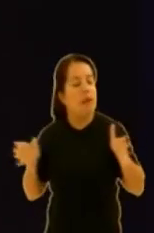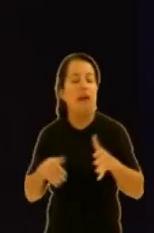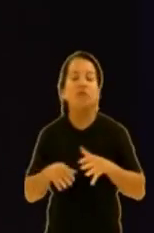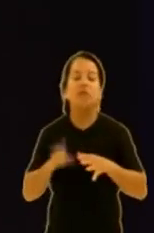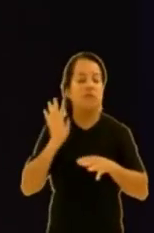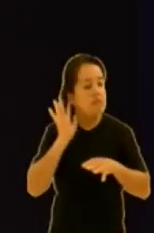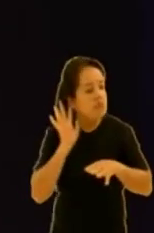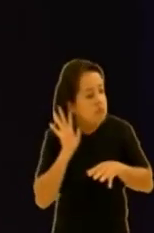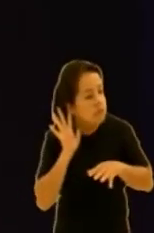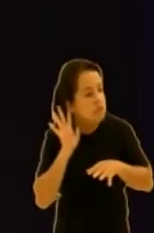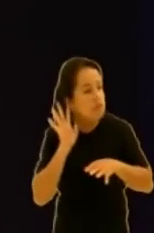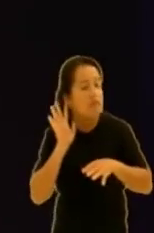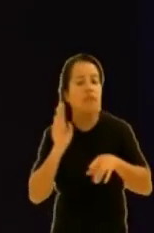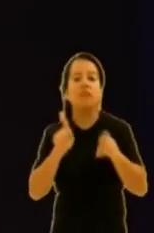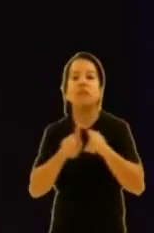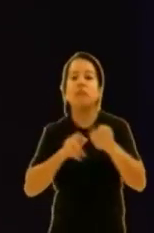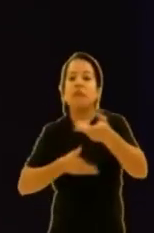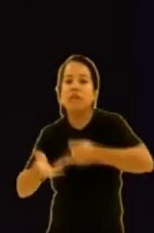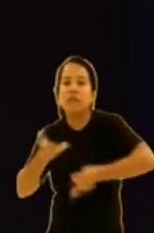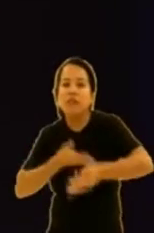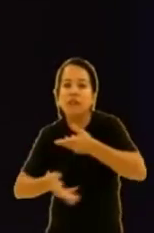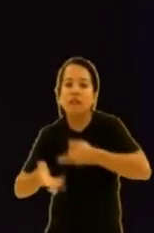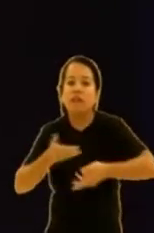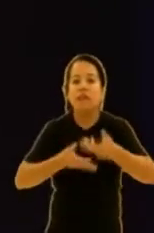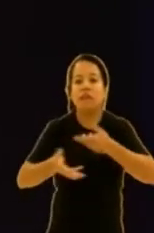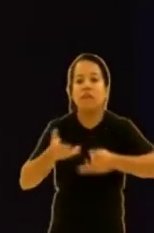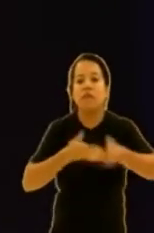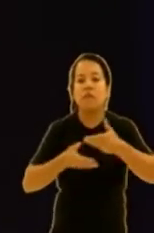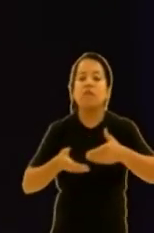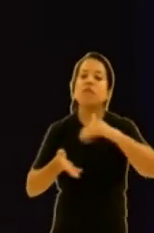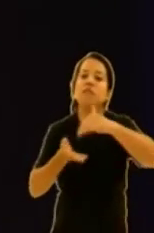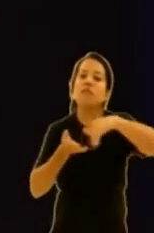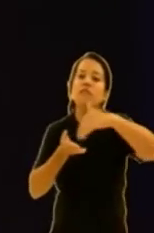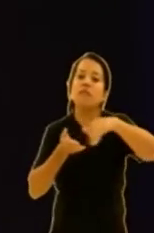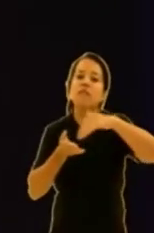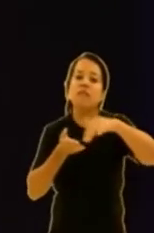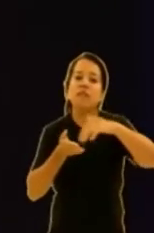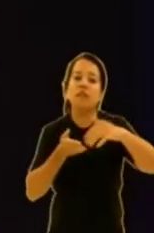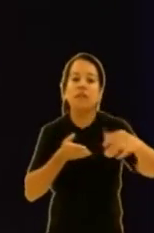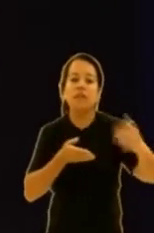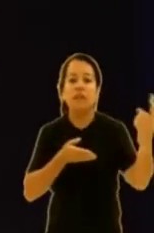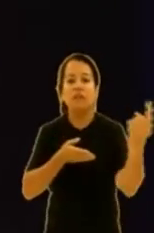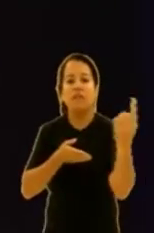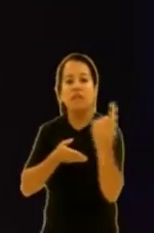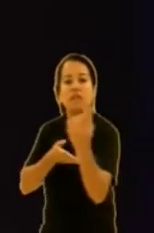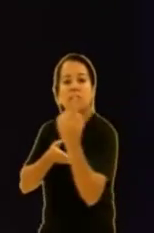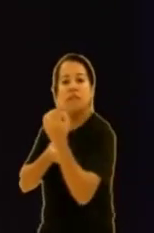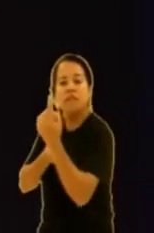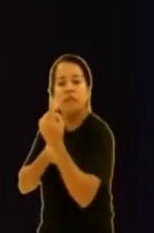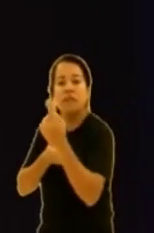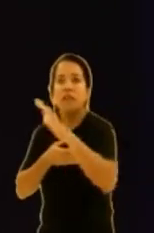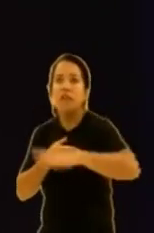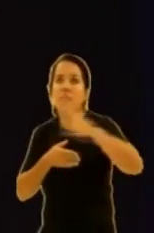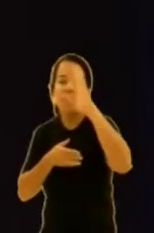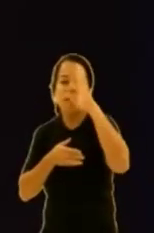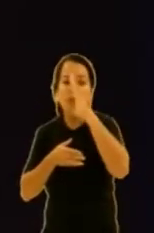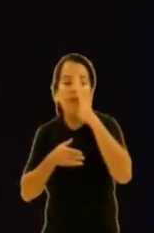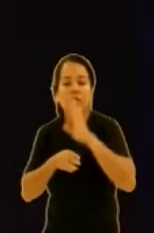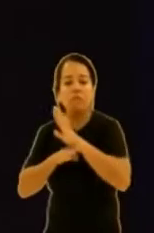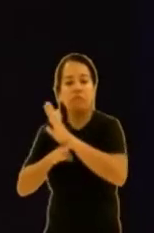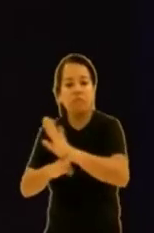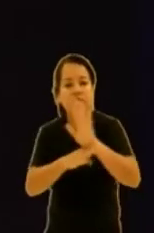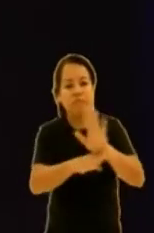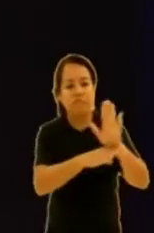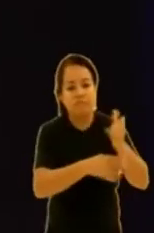a ouvir, a compartilhar com os secretários municipais de educação os desafios da educação brasileira. E é nessa situação,